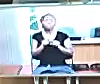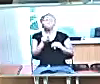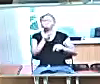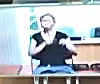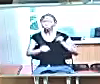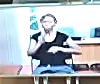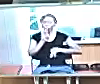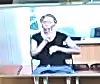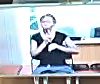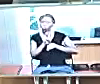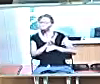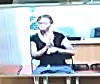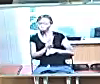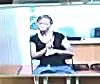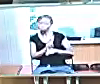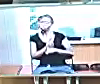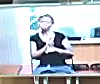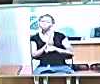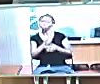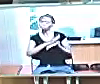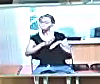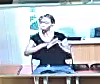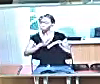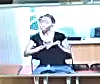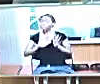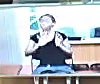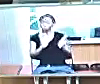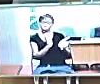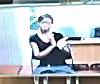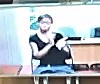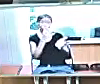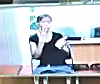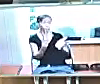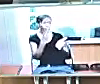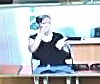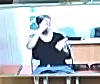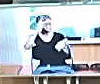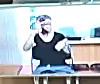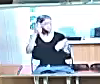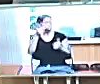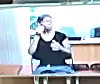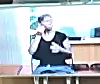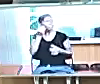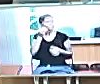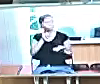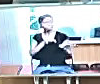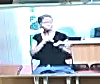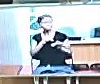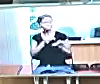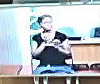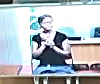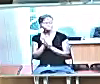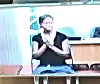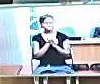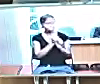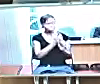instituída uma comissão nem com 4 - para tentar organizar as contas públicas ao máximo possível para tentar